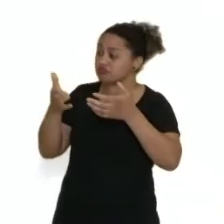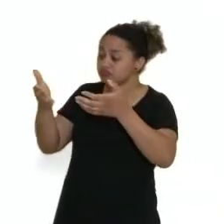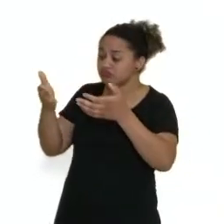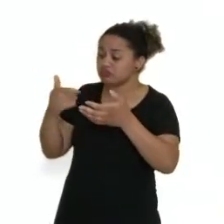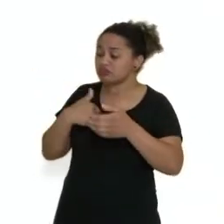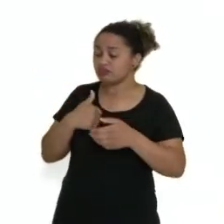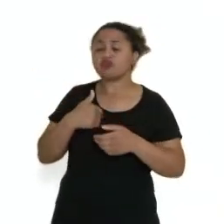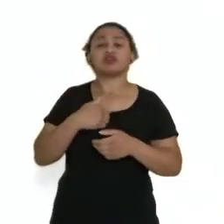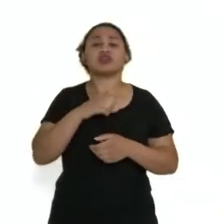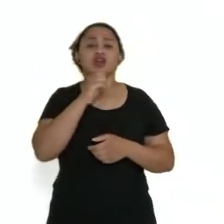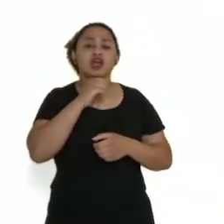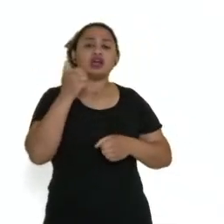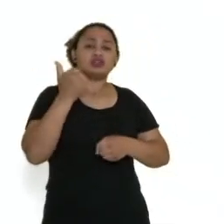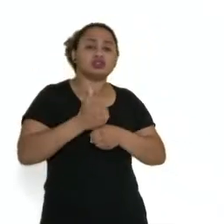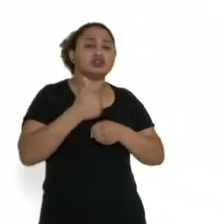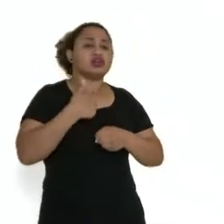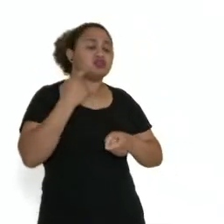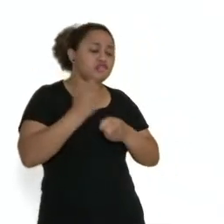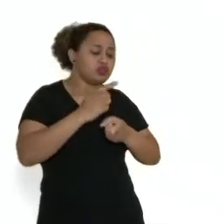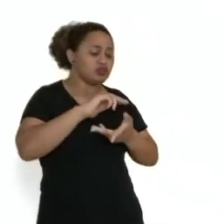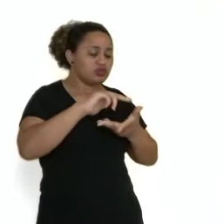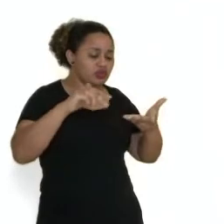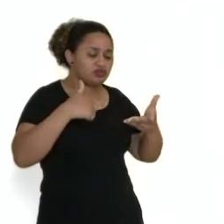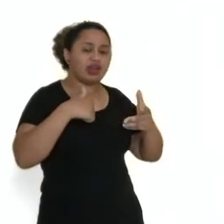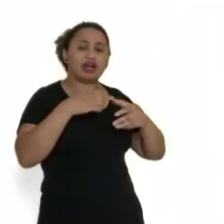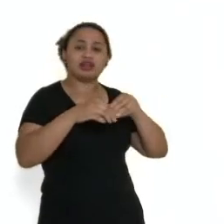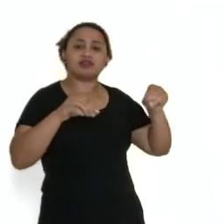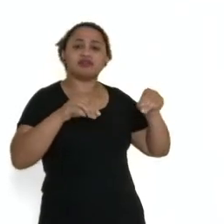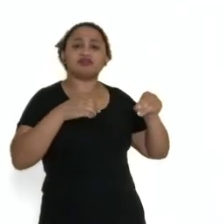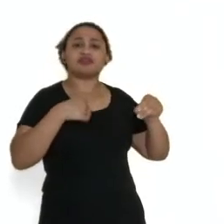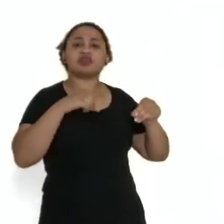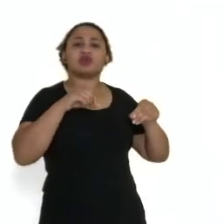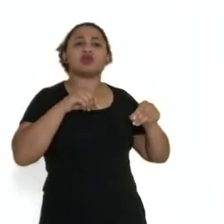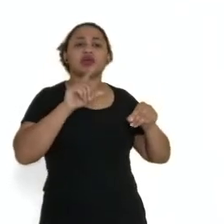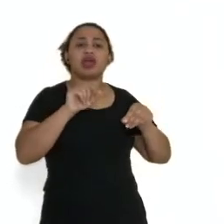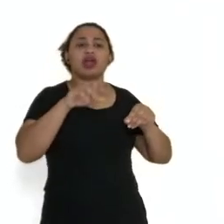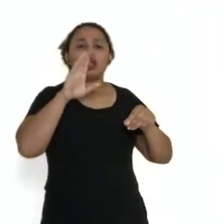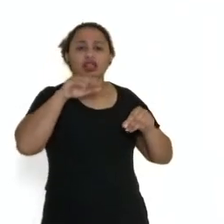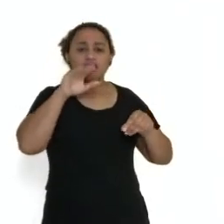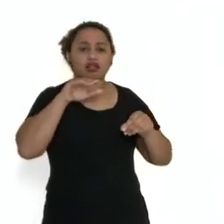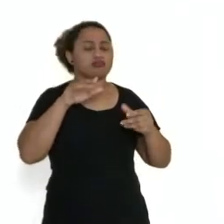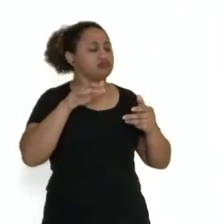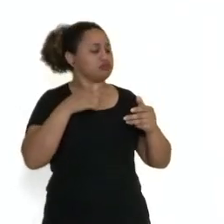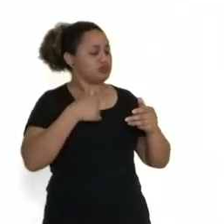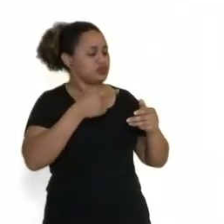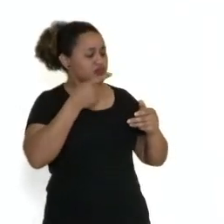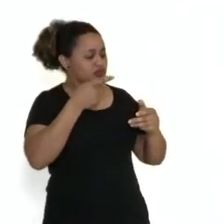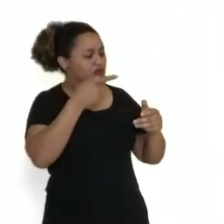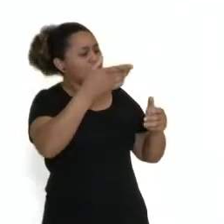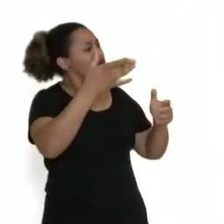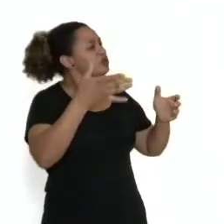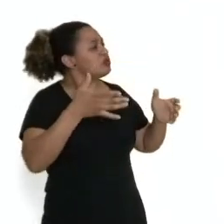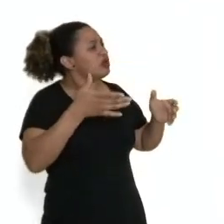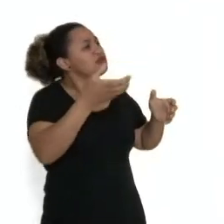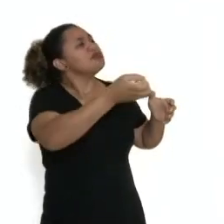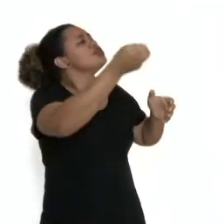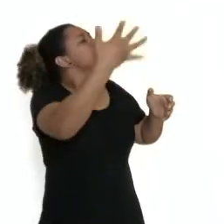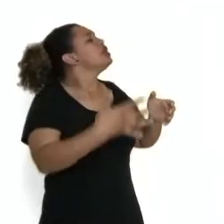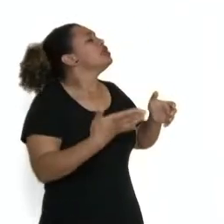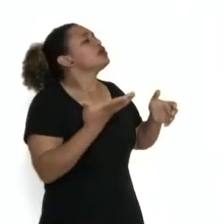o velho chefe encontrou vários pedaços de língua e, enfurecido, deu ao escravo uma chance para se